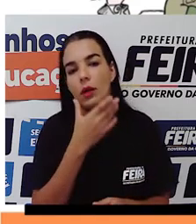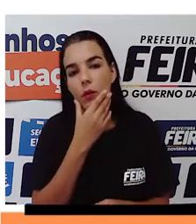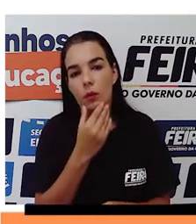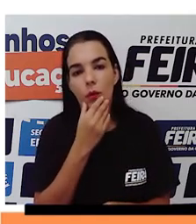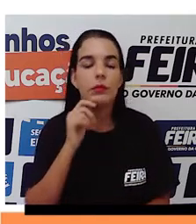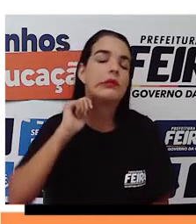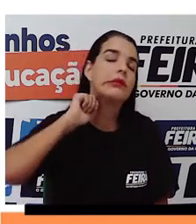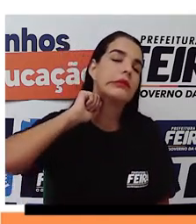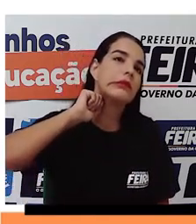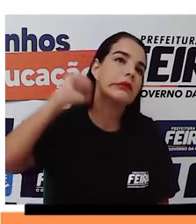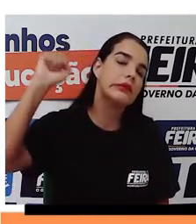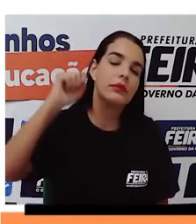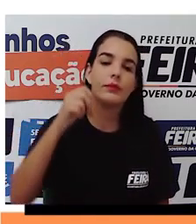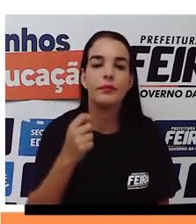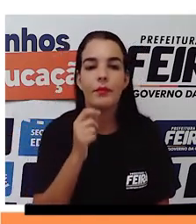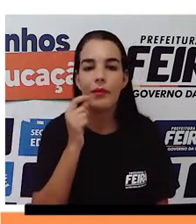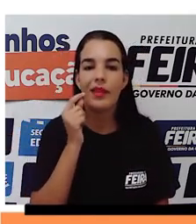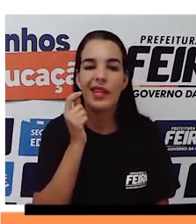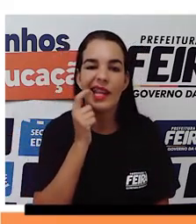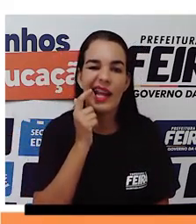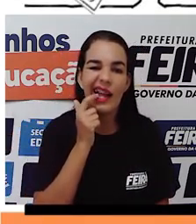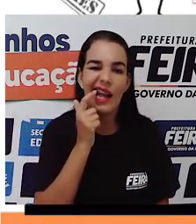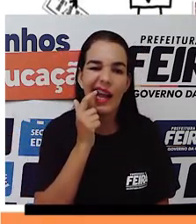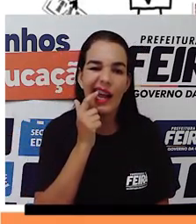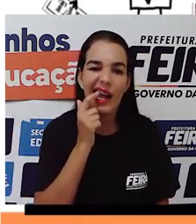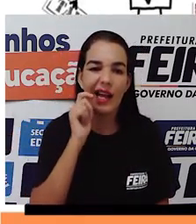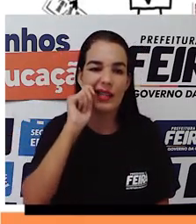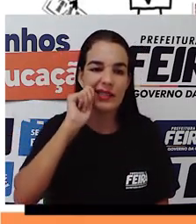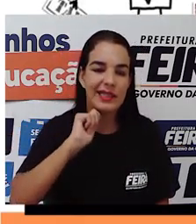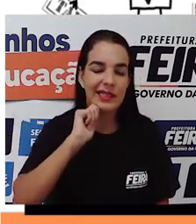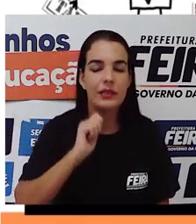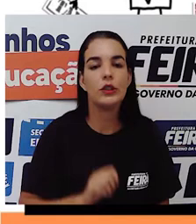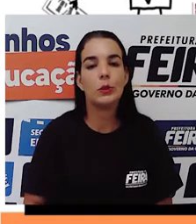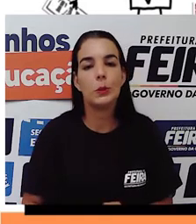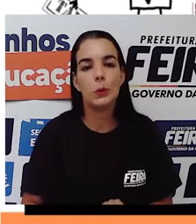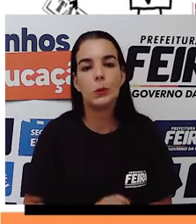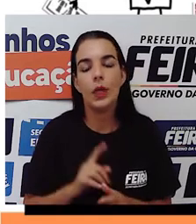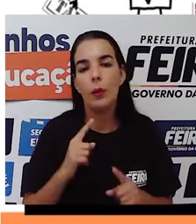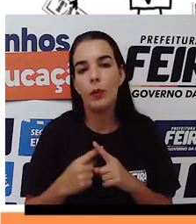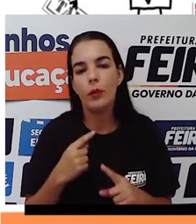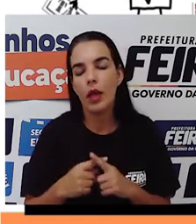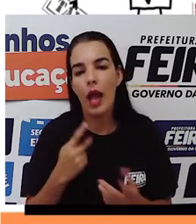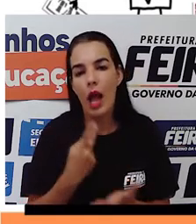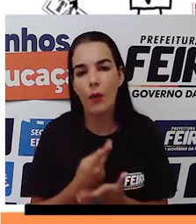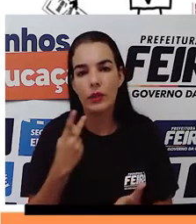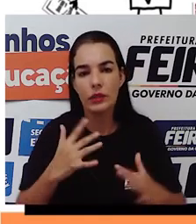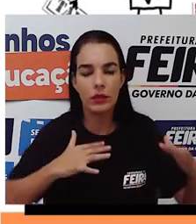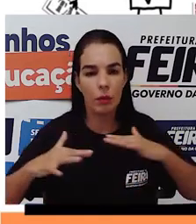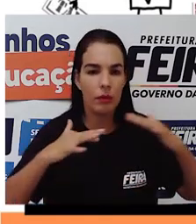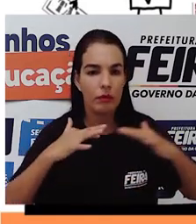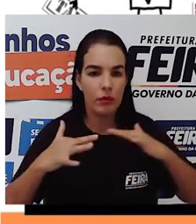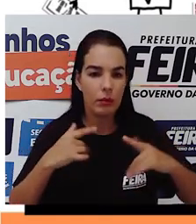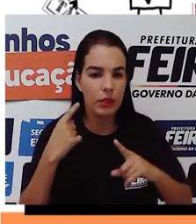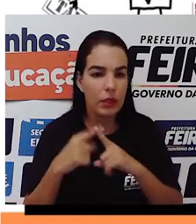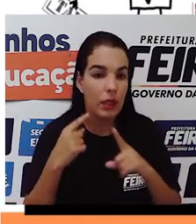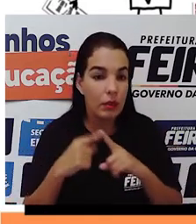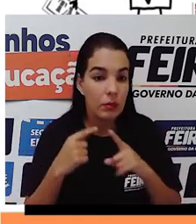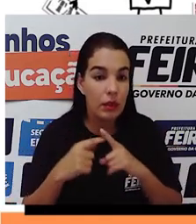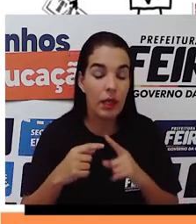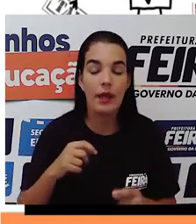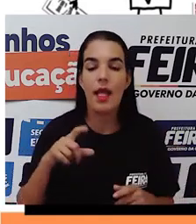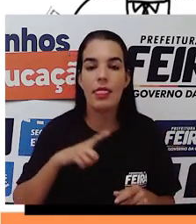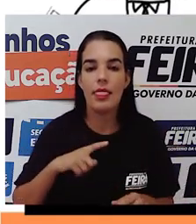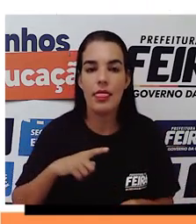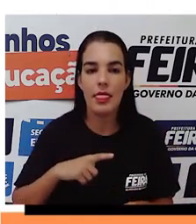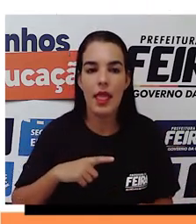como Tiradentes. As causas dessa revolta foram os altos impostos cobrados sobre a exploração do ouro e a